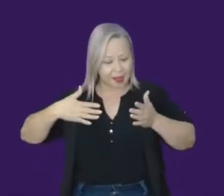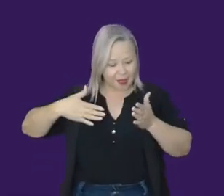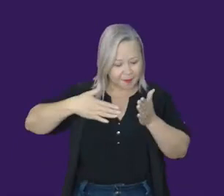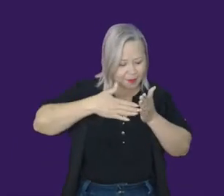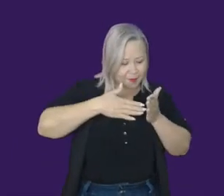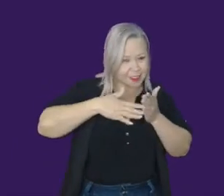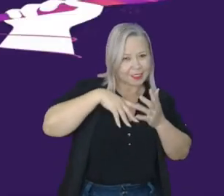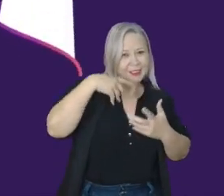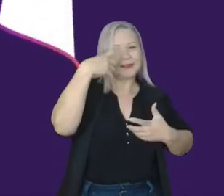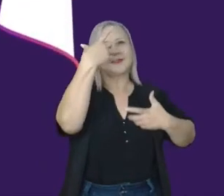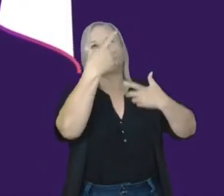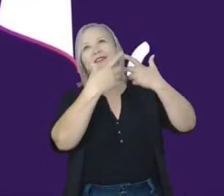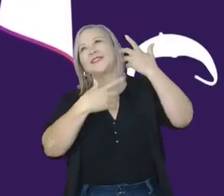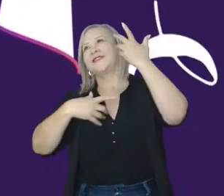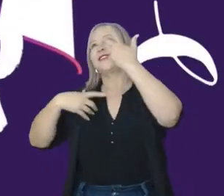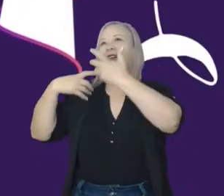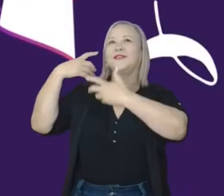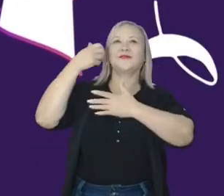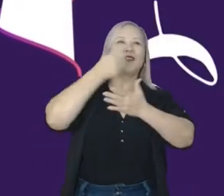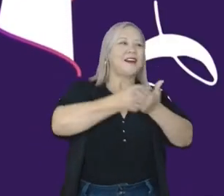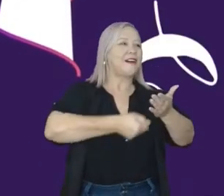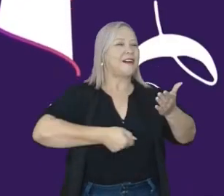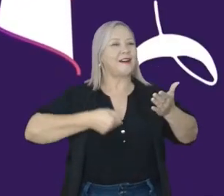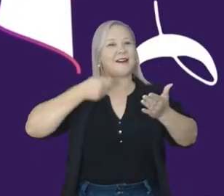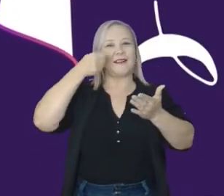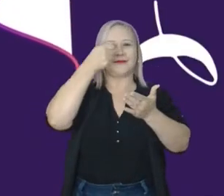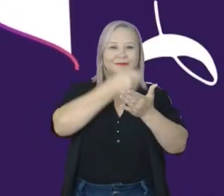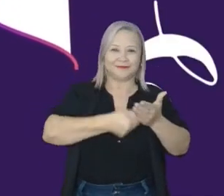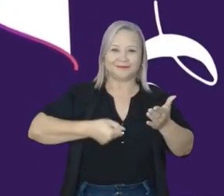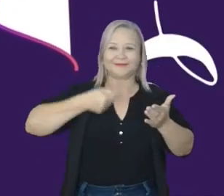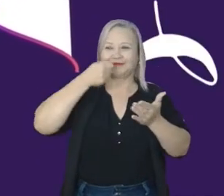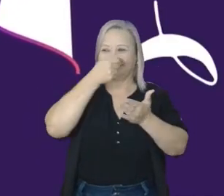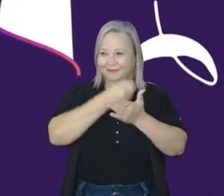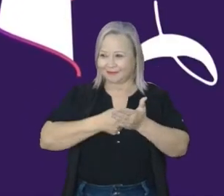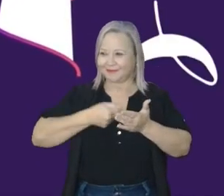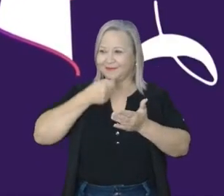Ninguém vai me impedir de cantar e lutar.